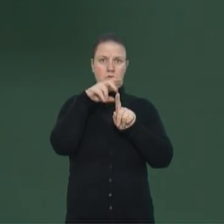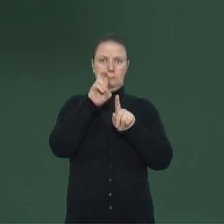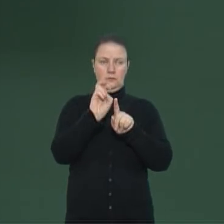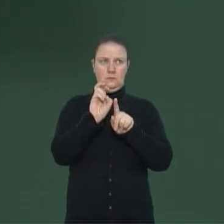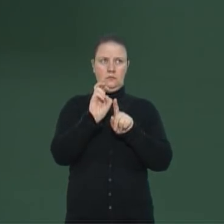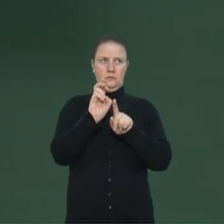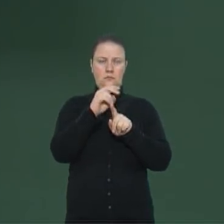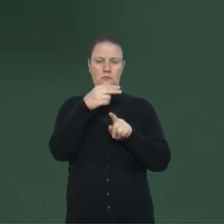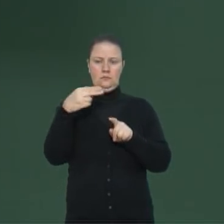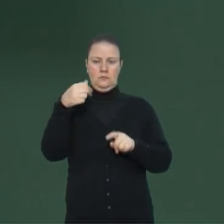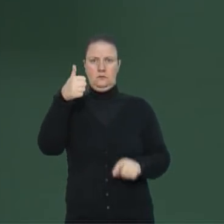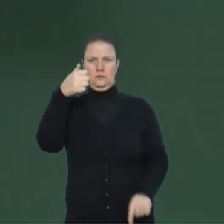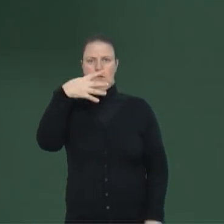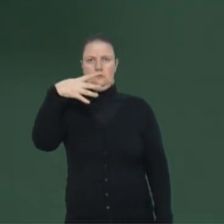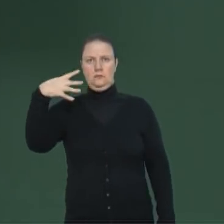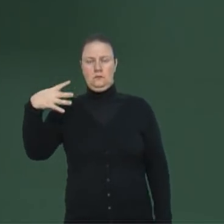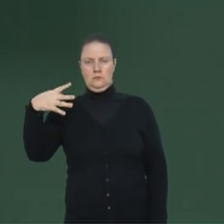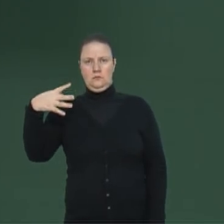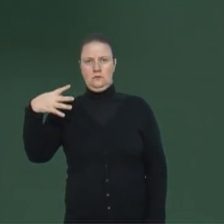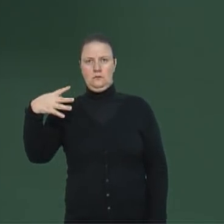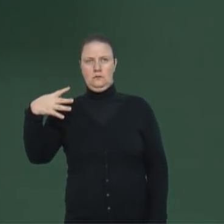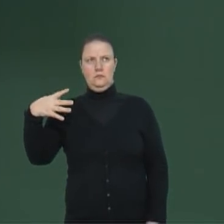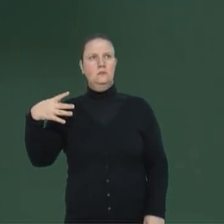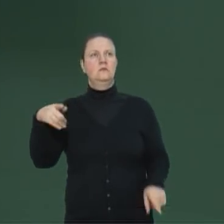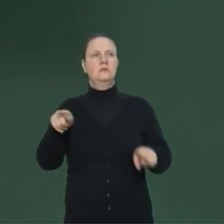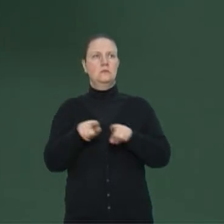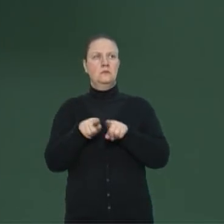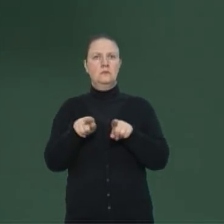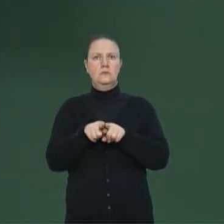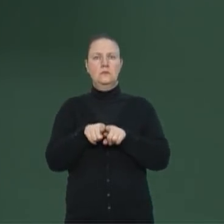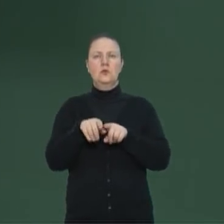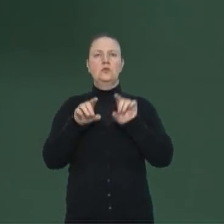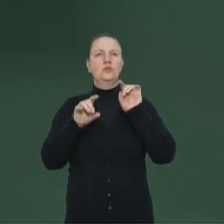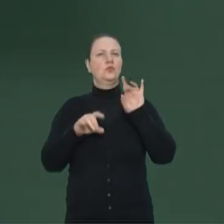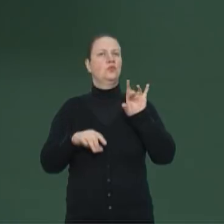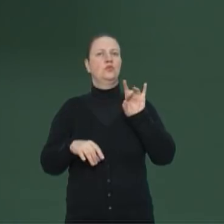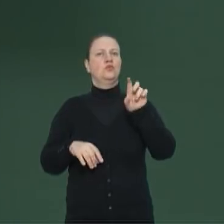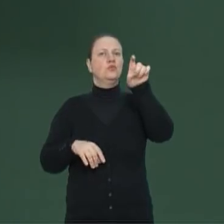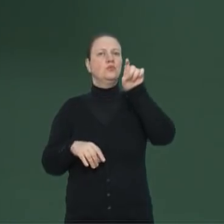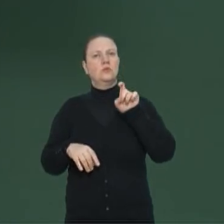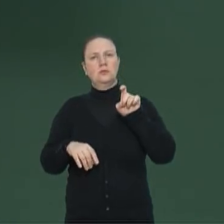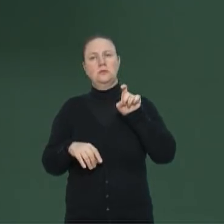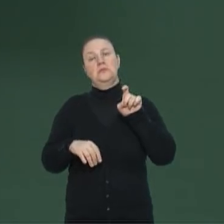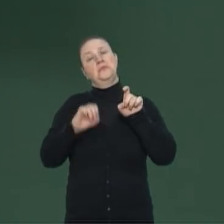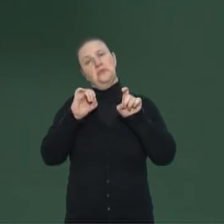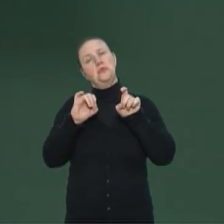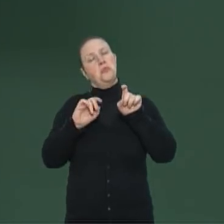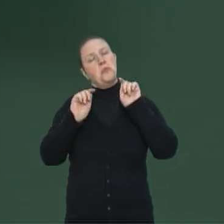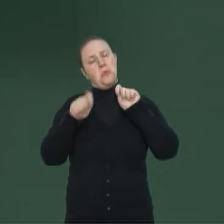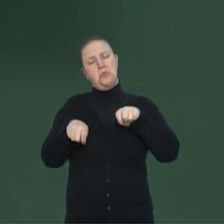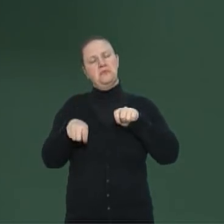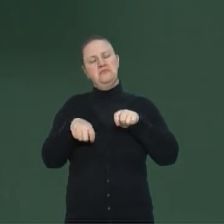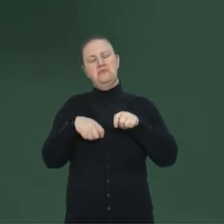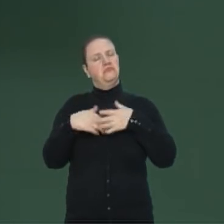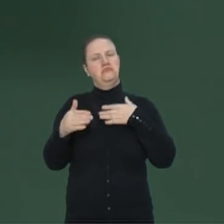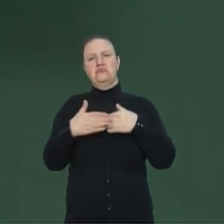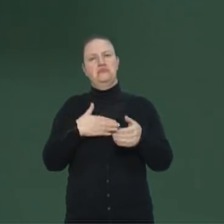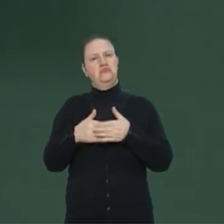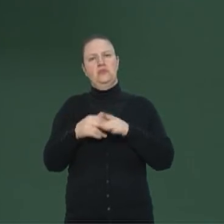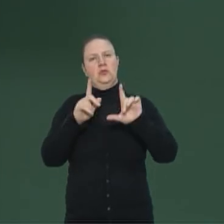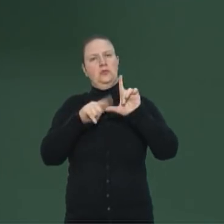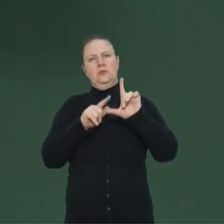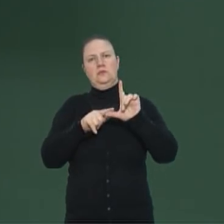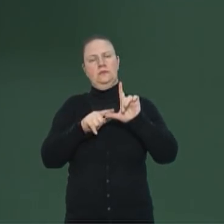igual a 144, extrai a raiz da mesma forma que se fosse só um x aqui. Só que não é só x, é P mais 5, não faz diferença.